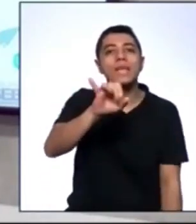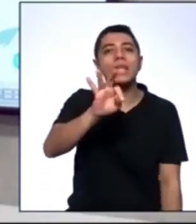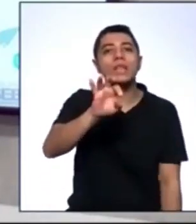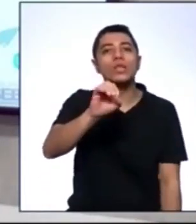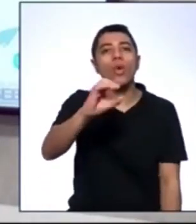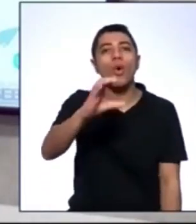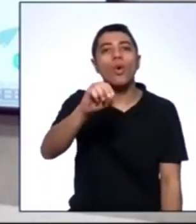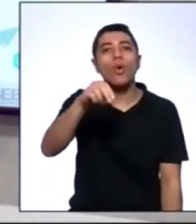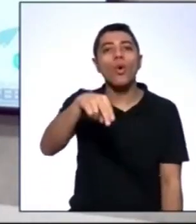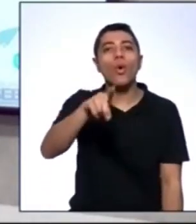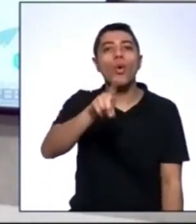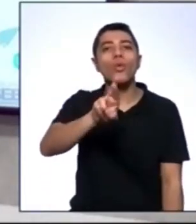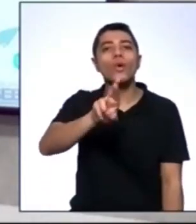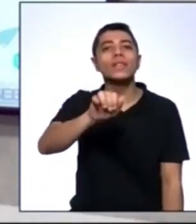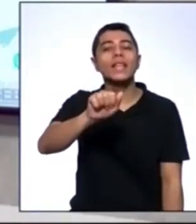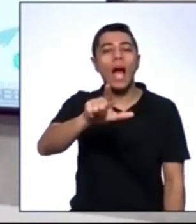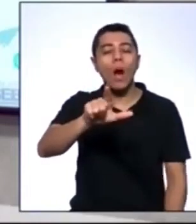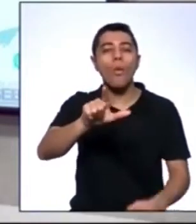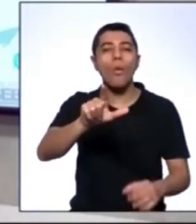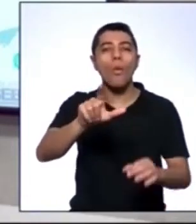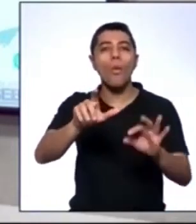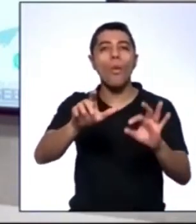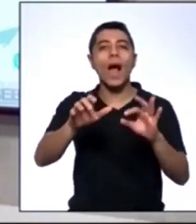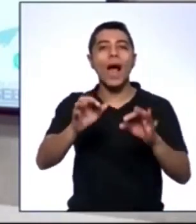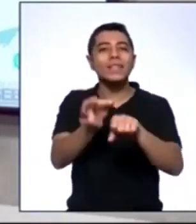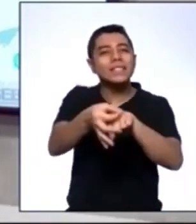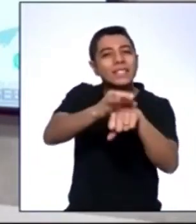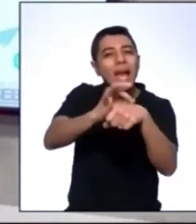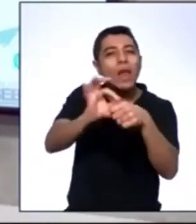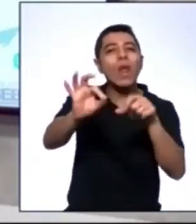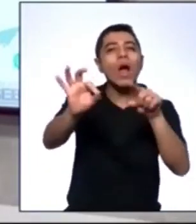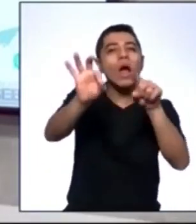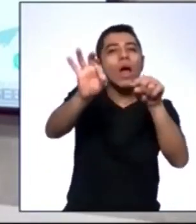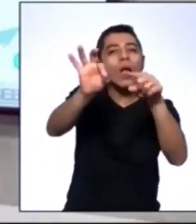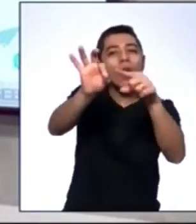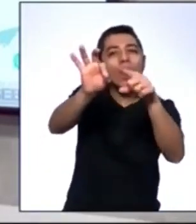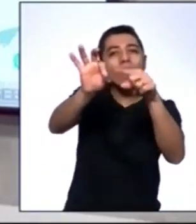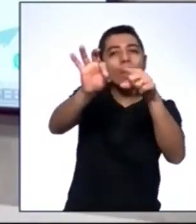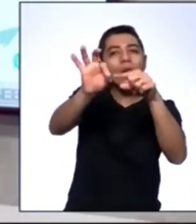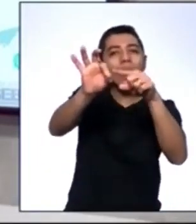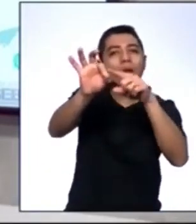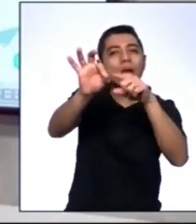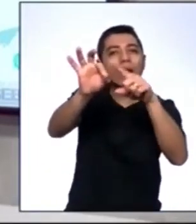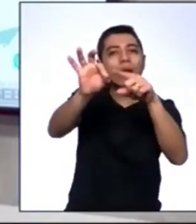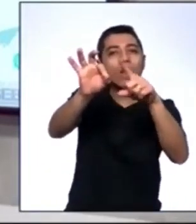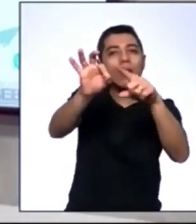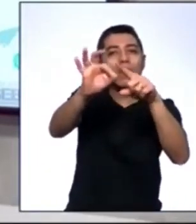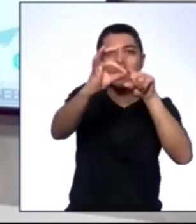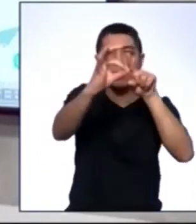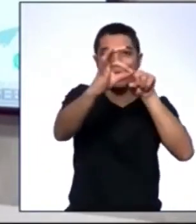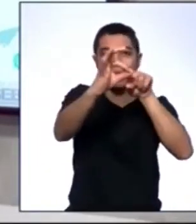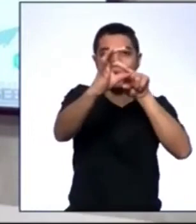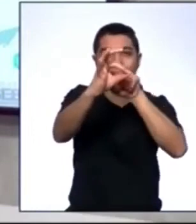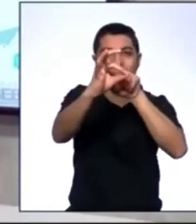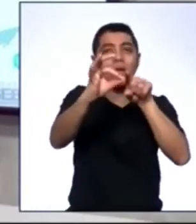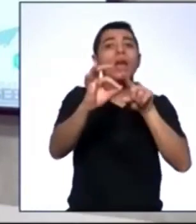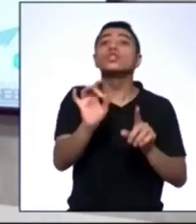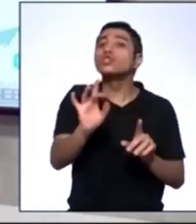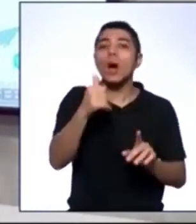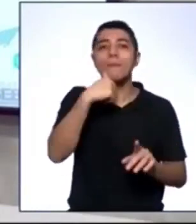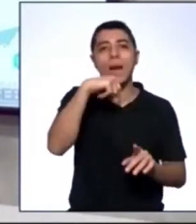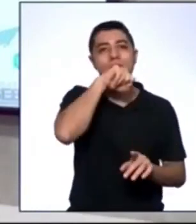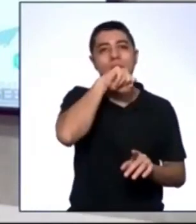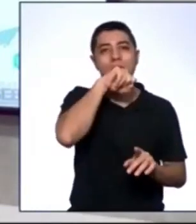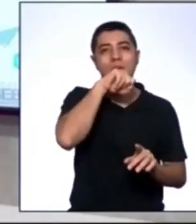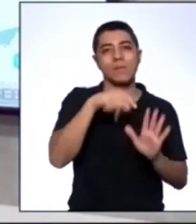mamãe. 100% da mamãe. O que a mamãe for, todos os filhos serão quanto ao DNA mitocondrial. Mas nesse